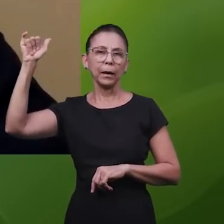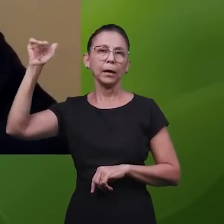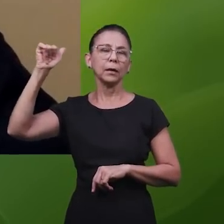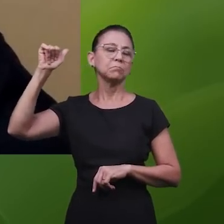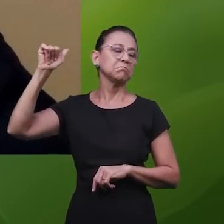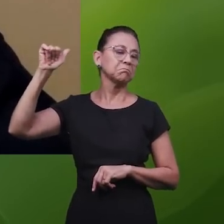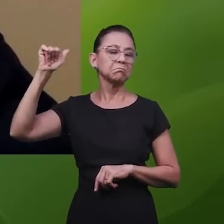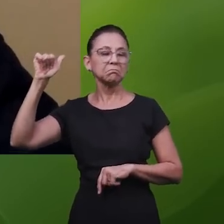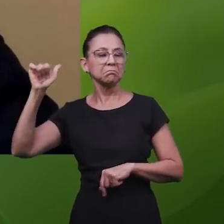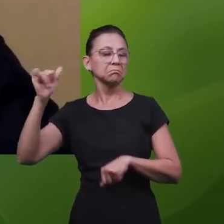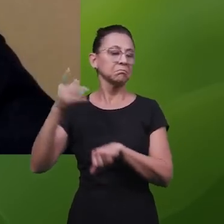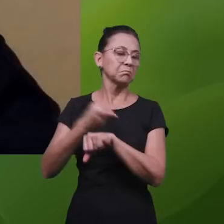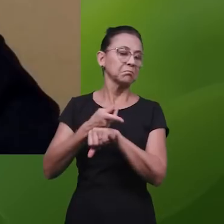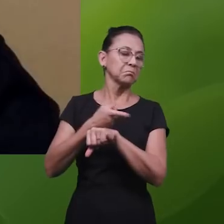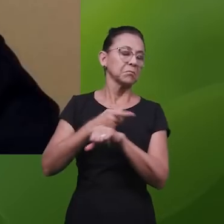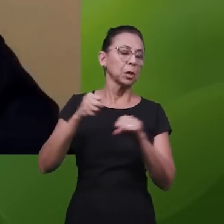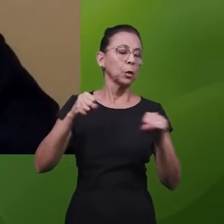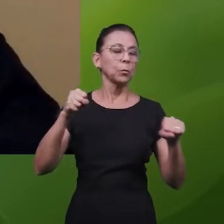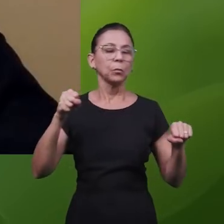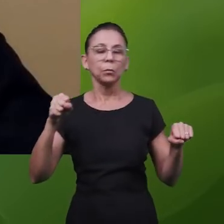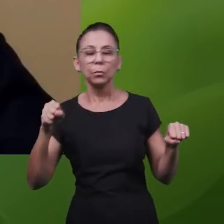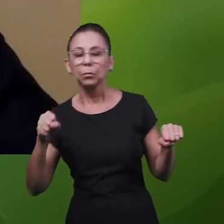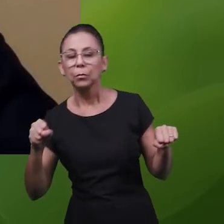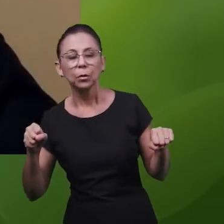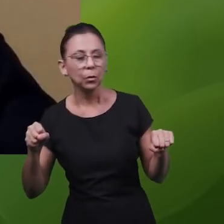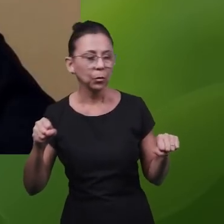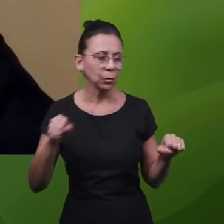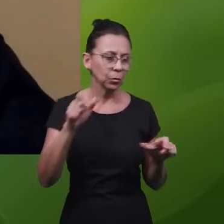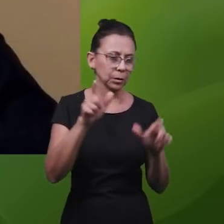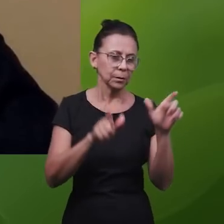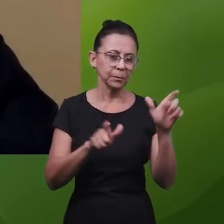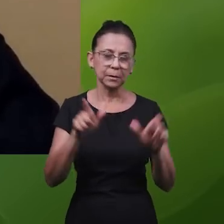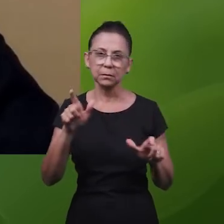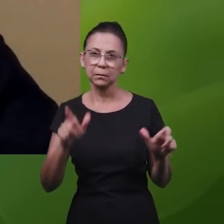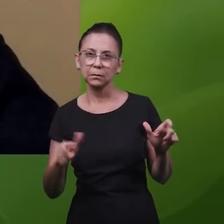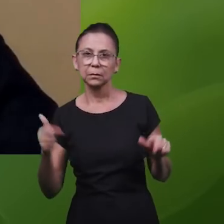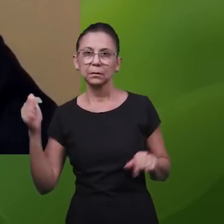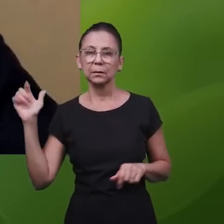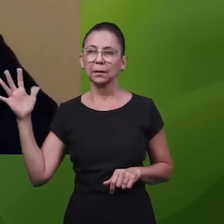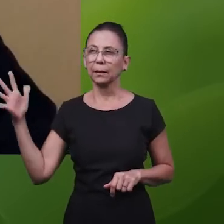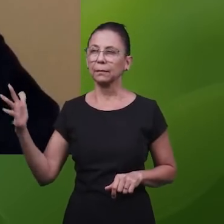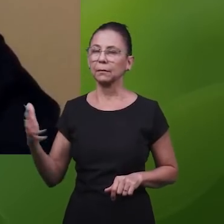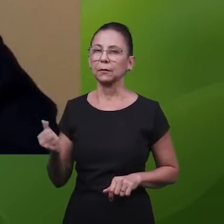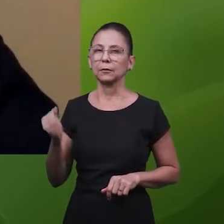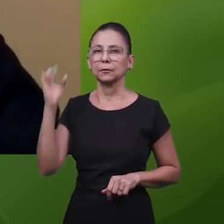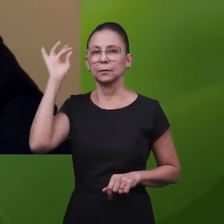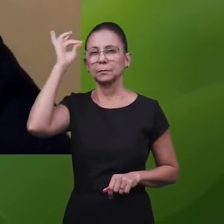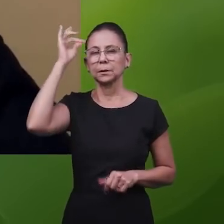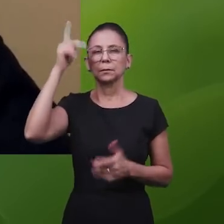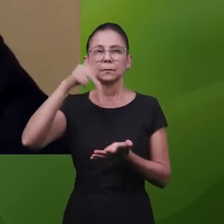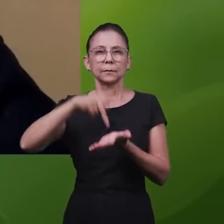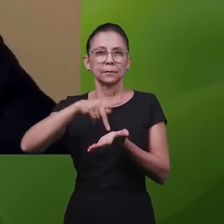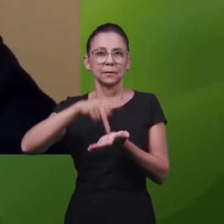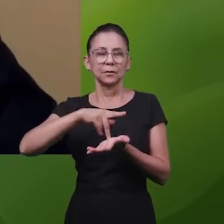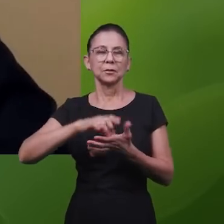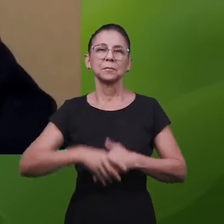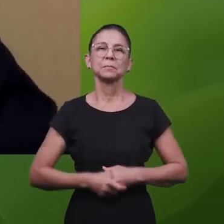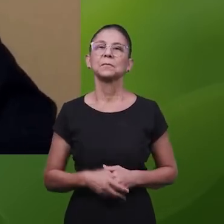esses verdadeiros adoradores. Muito bom. Aqueles que o adoram em espírito e em